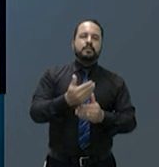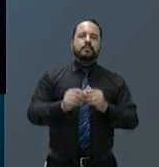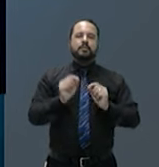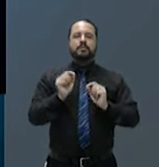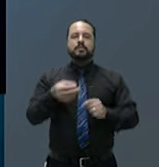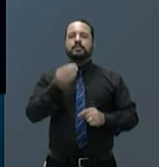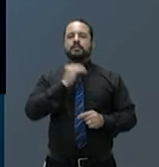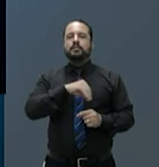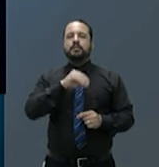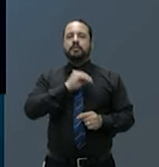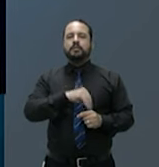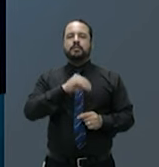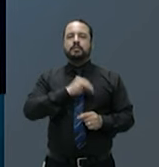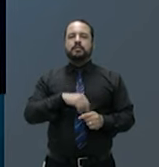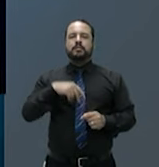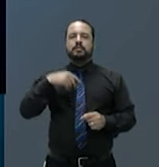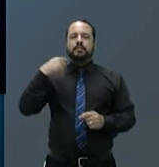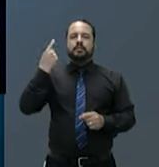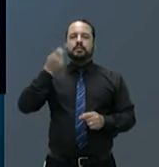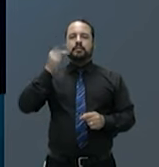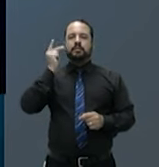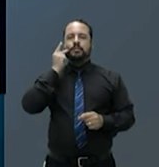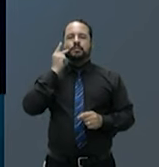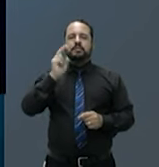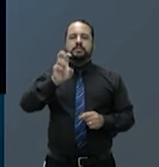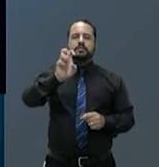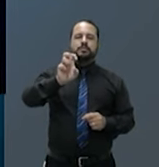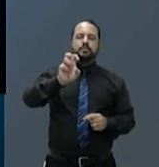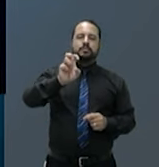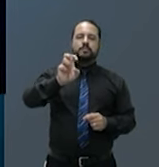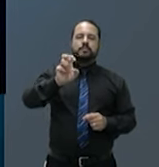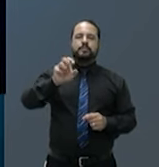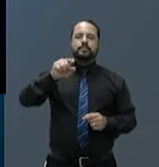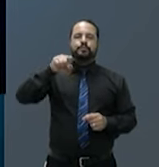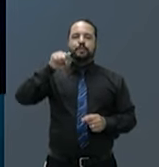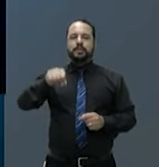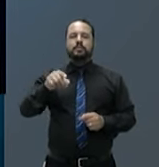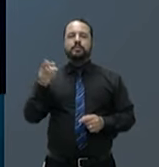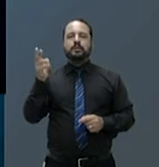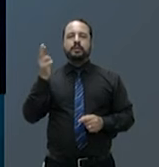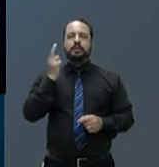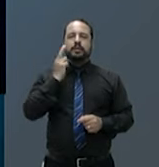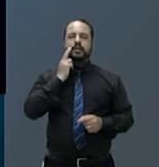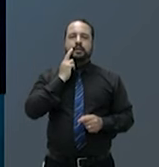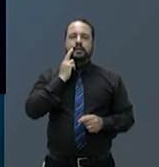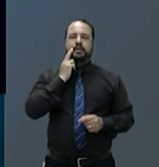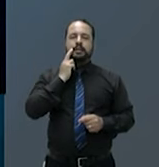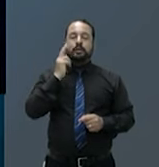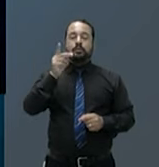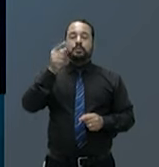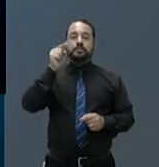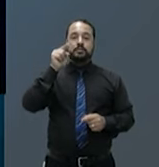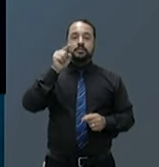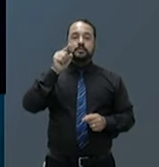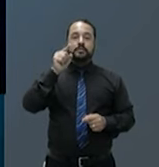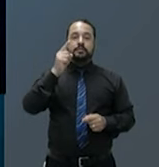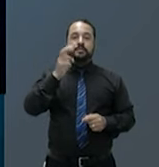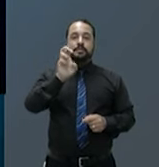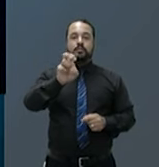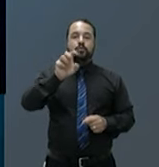honorários advocatícios fixados em R$5.000. Muito obrigada pela sustentação